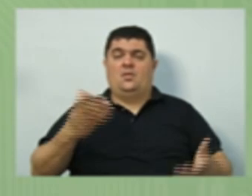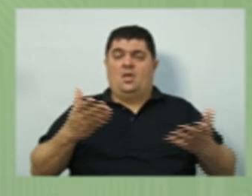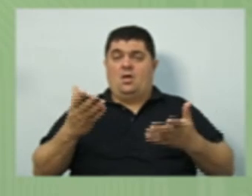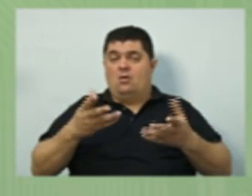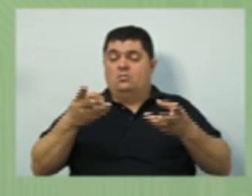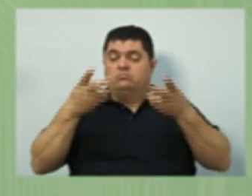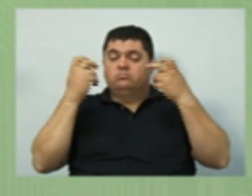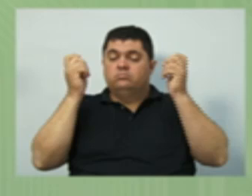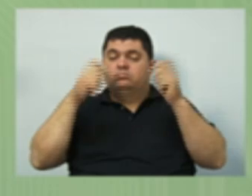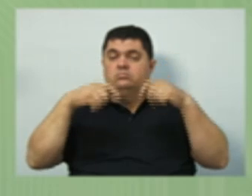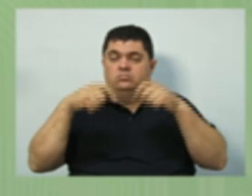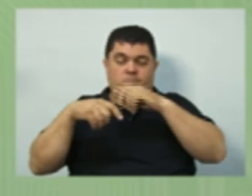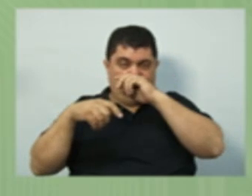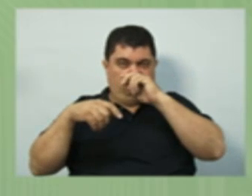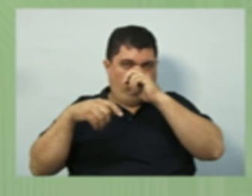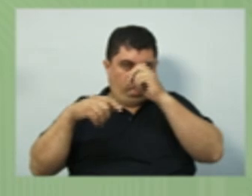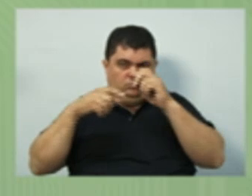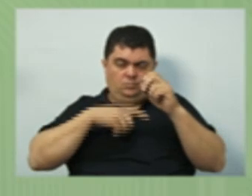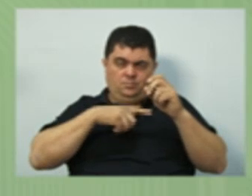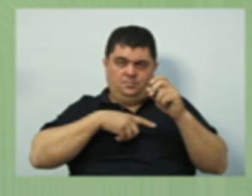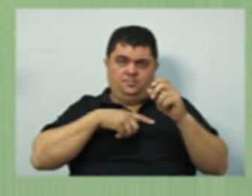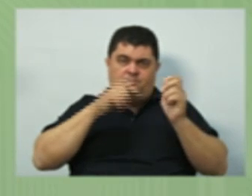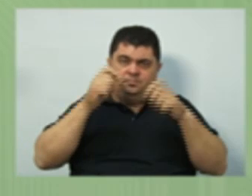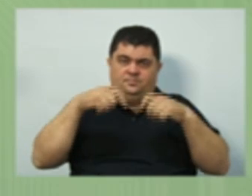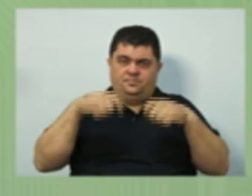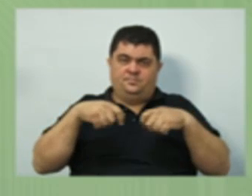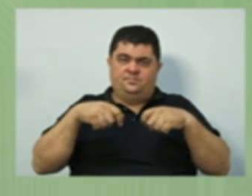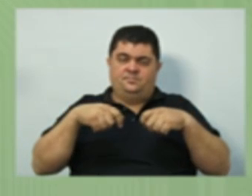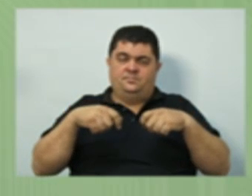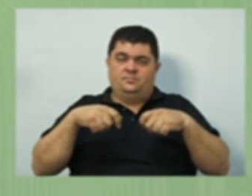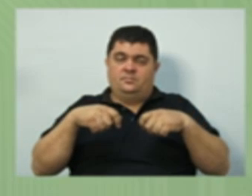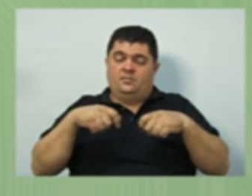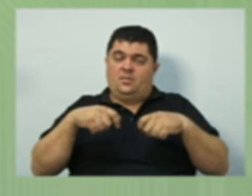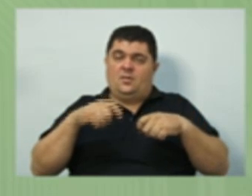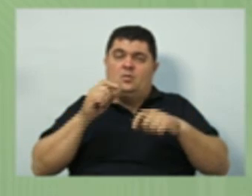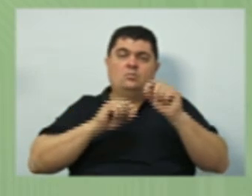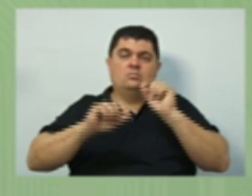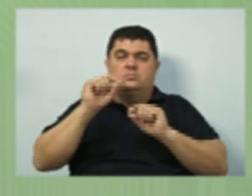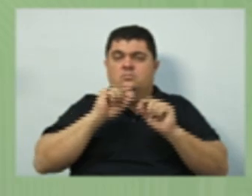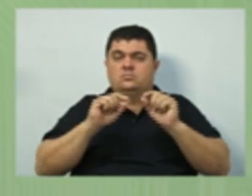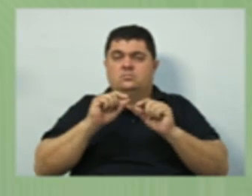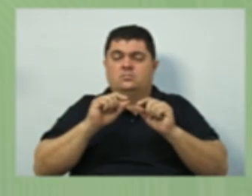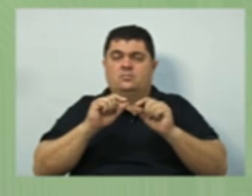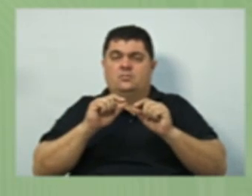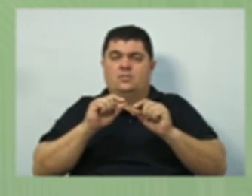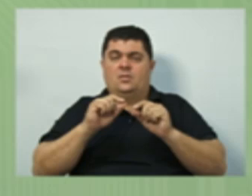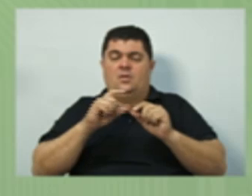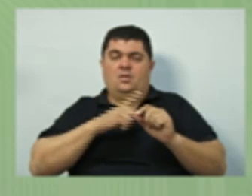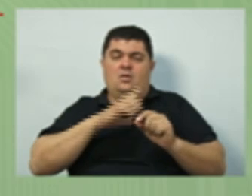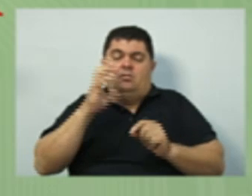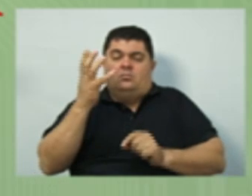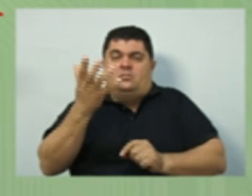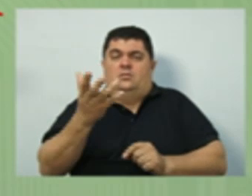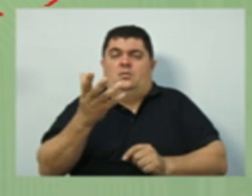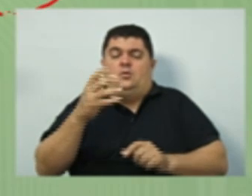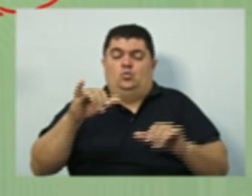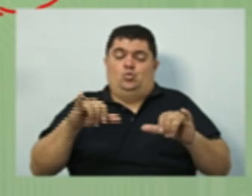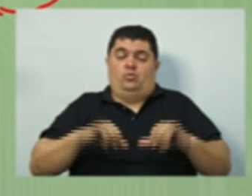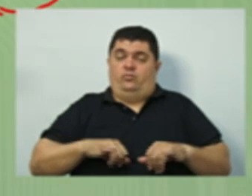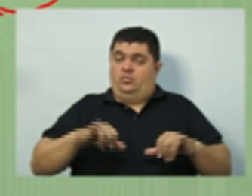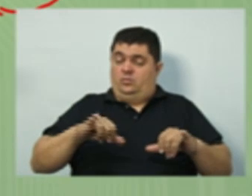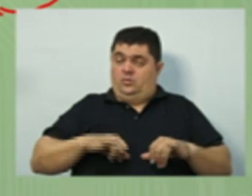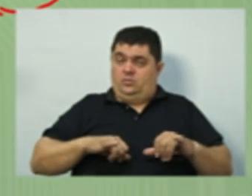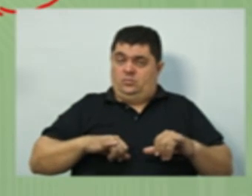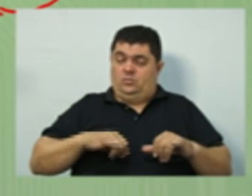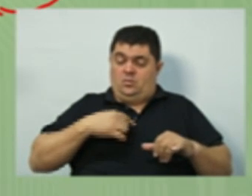e lembro alguns pontos que já foram trabalhados nesse momento, que é a questão de que aquilo que nos ocasiona um sofrimento, no qual